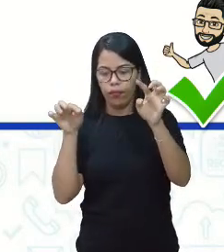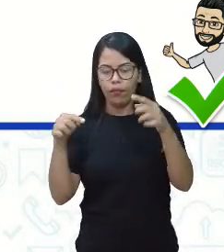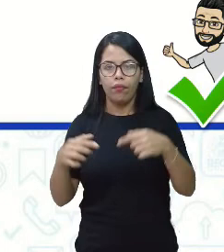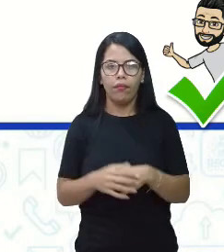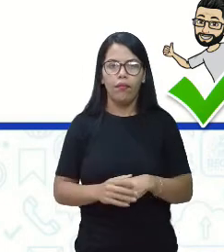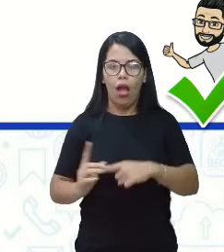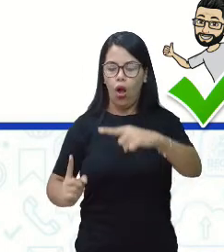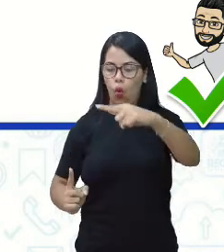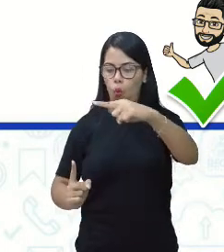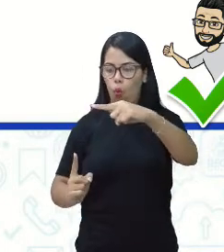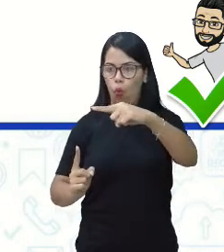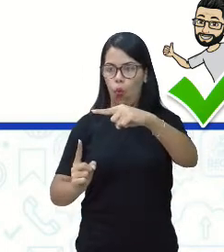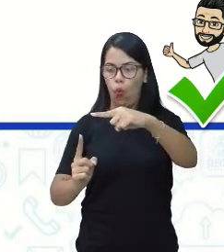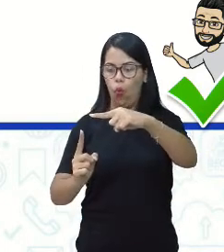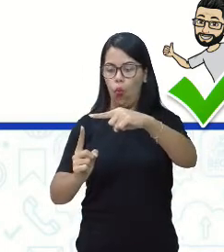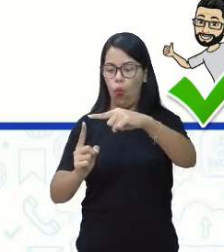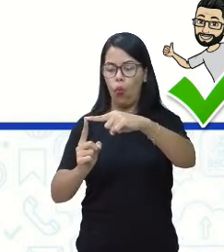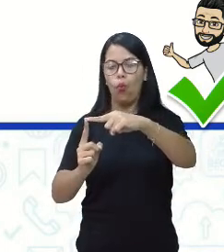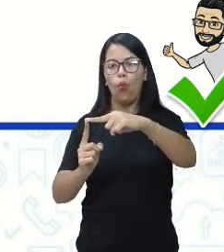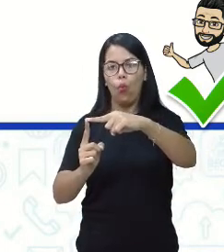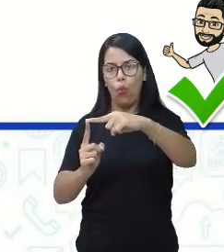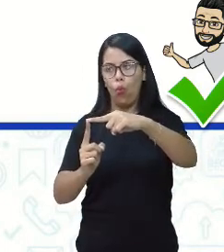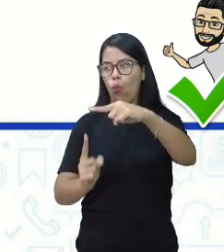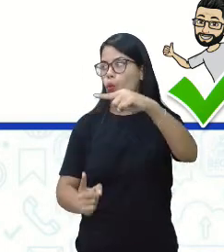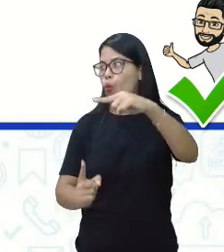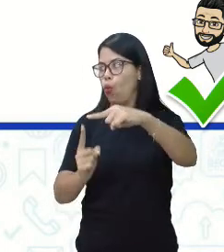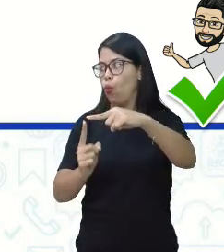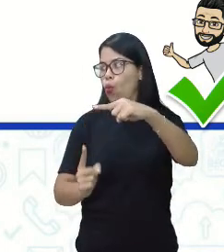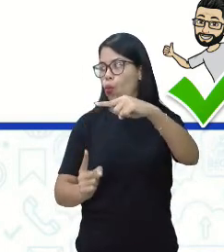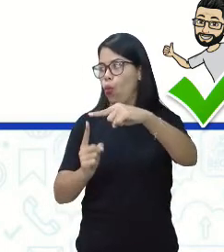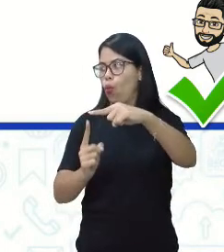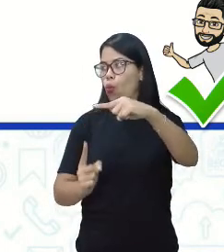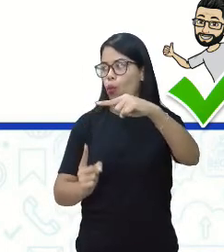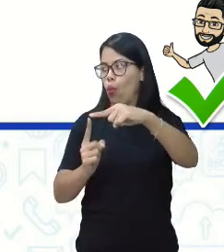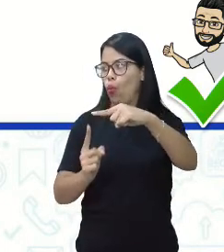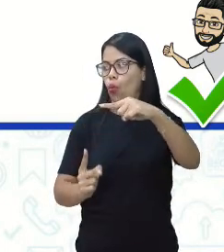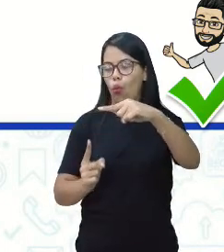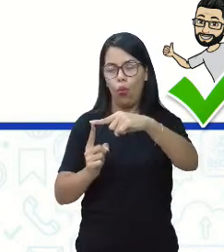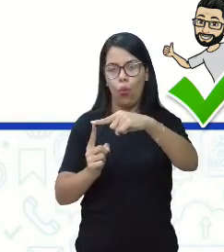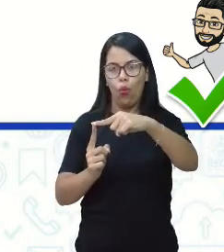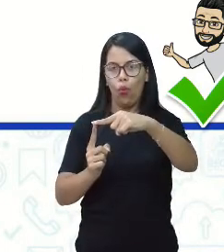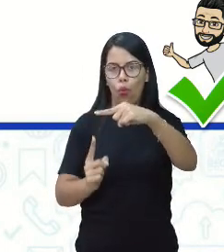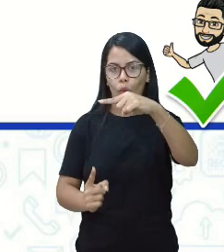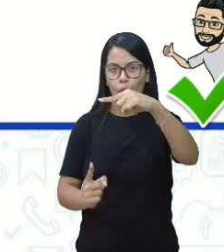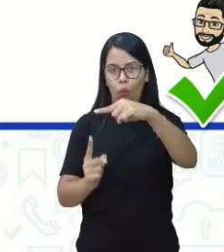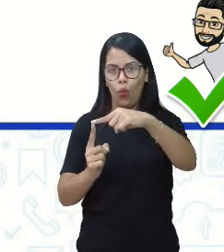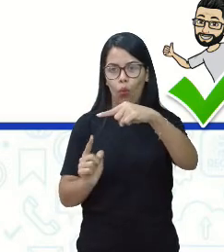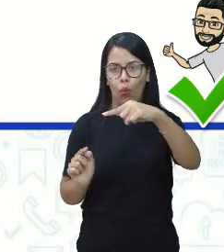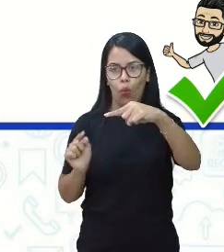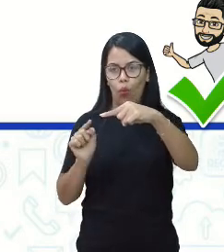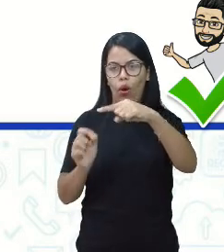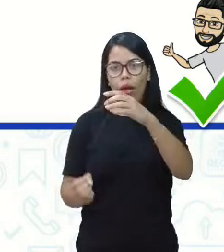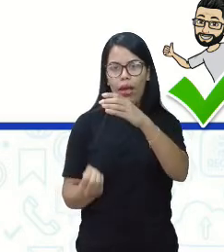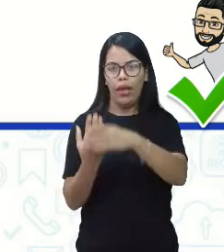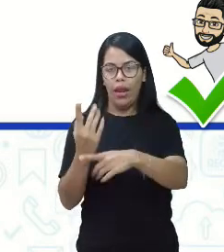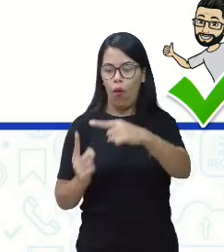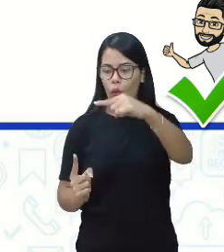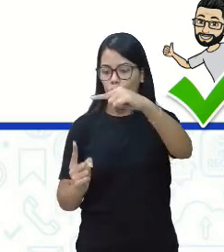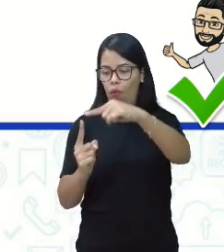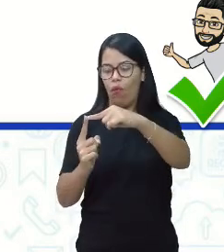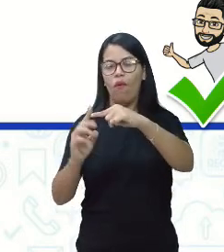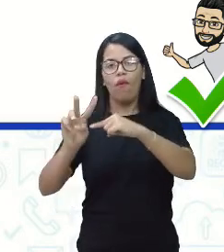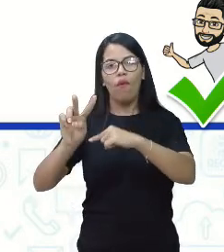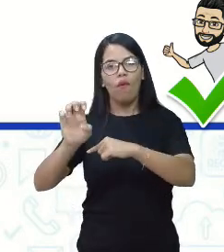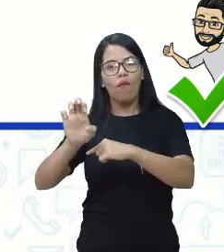união, tá? A união desses 2 segmentos de reta é formado por um vértice. Então, eu tenho aqui, ó, um vértice,